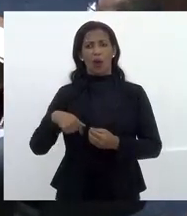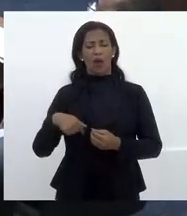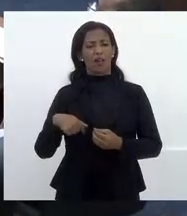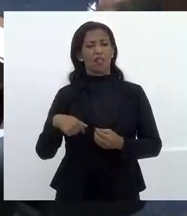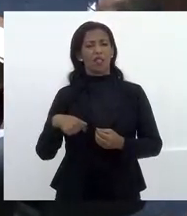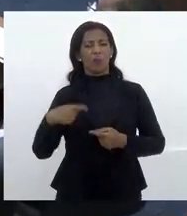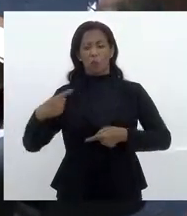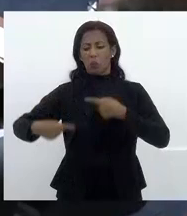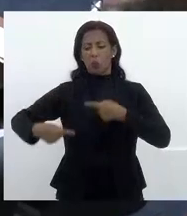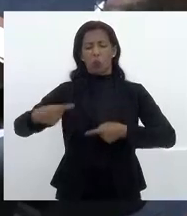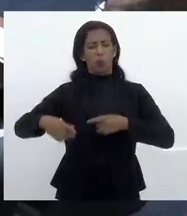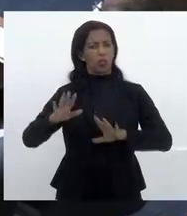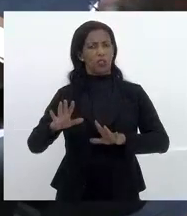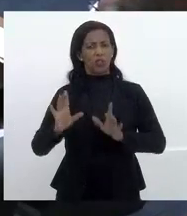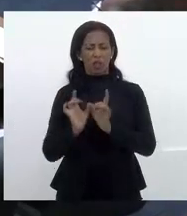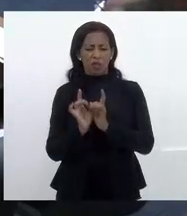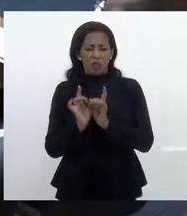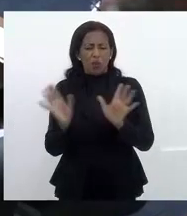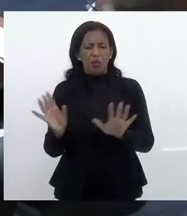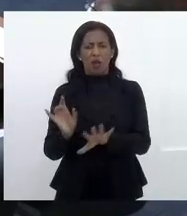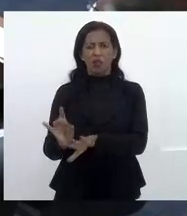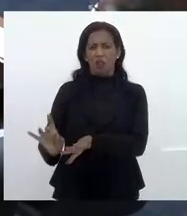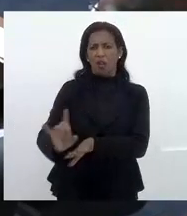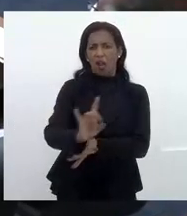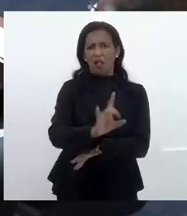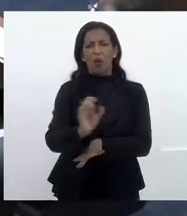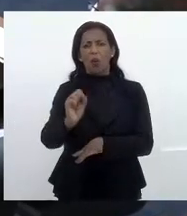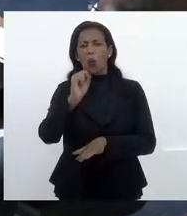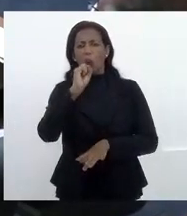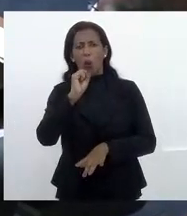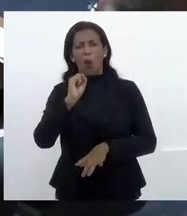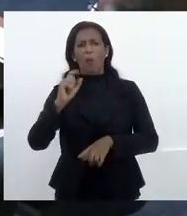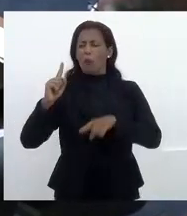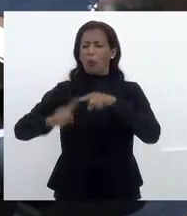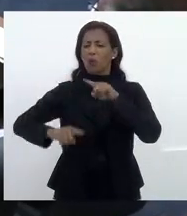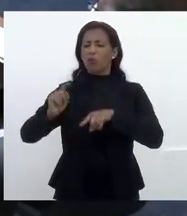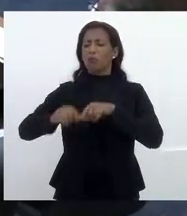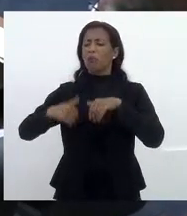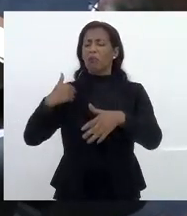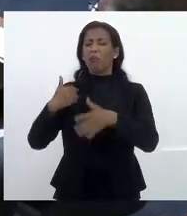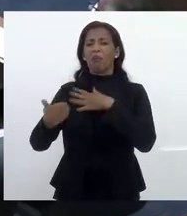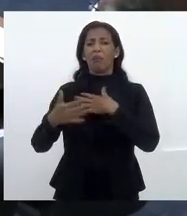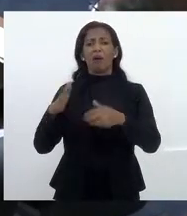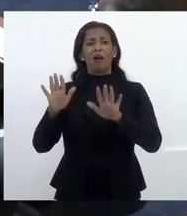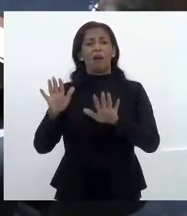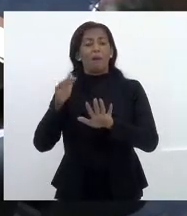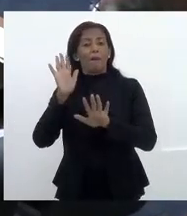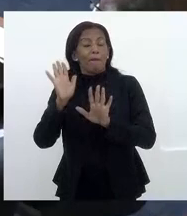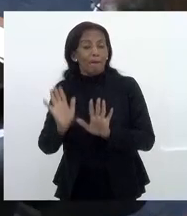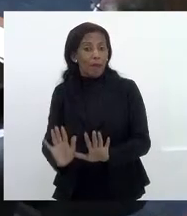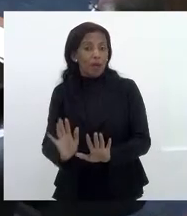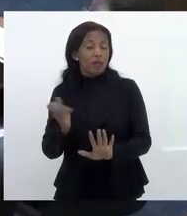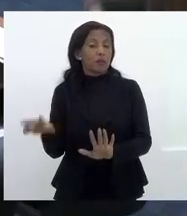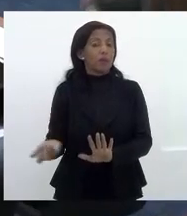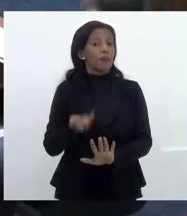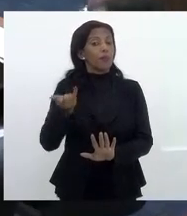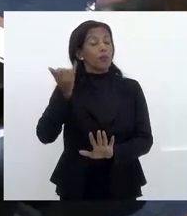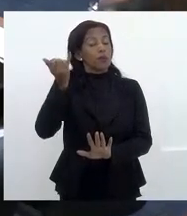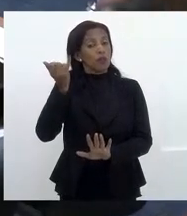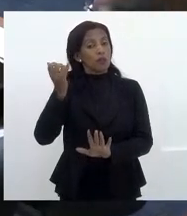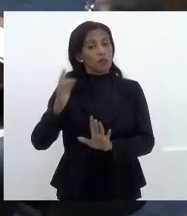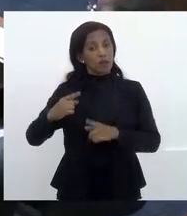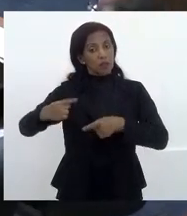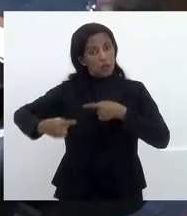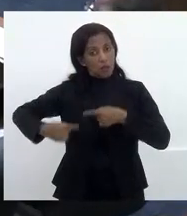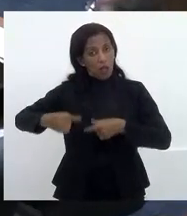te democrático cada um pode falar o que bem entender pode até vir ao microfone para xingar a mãe do outro não tem problema nenhum mas é fundamental que você faça